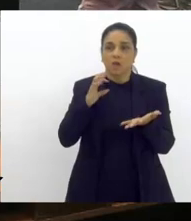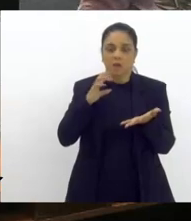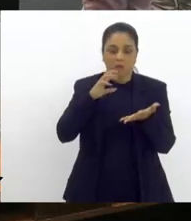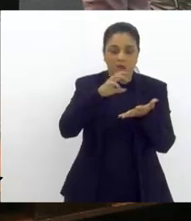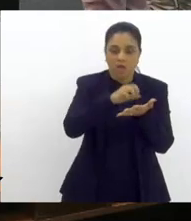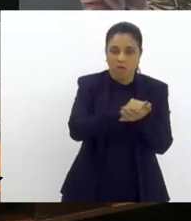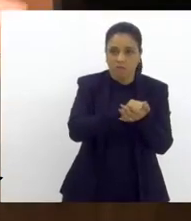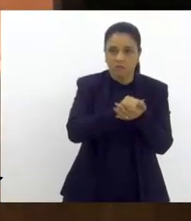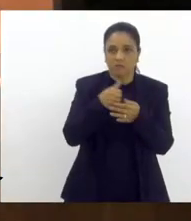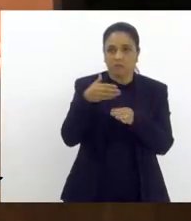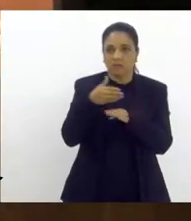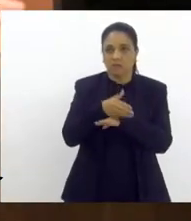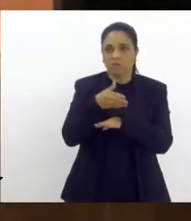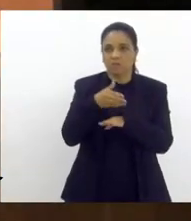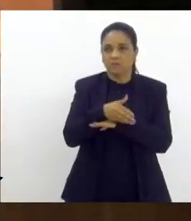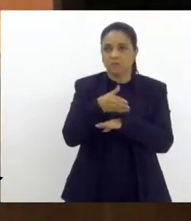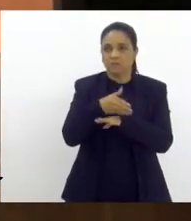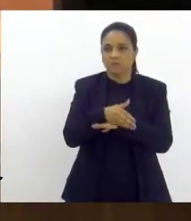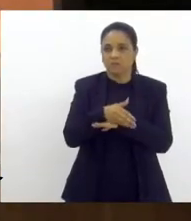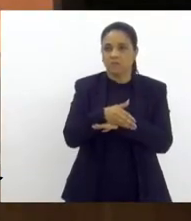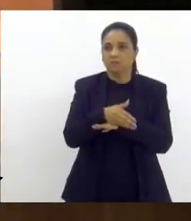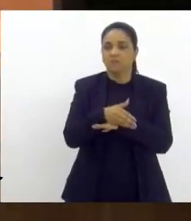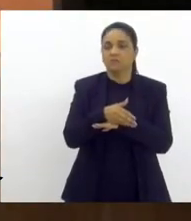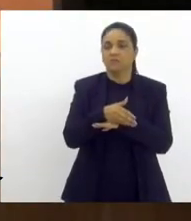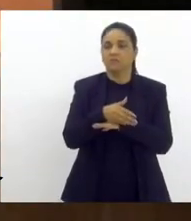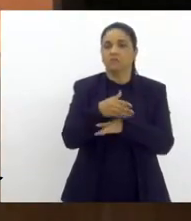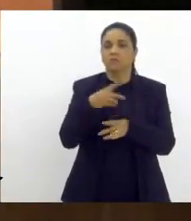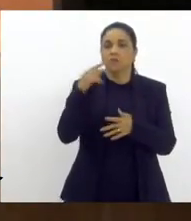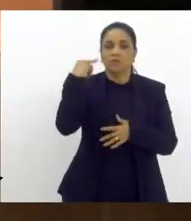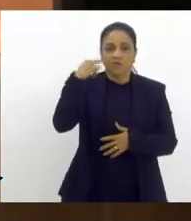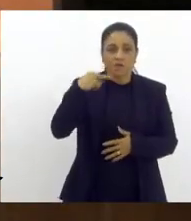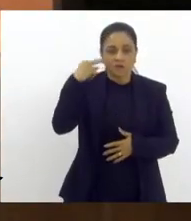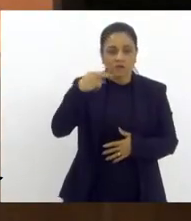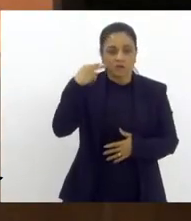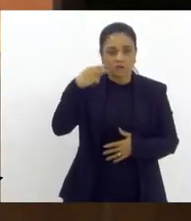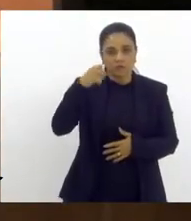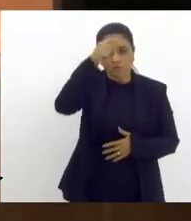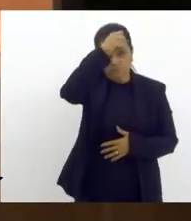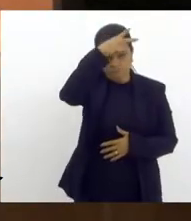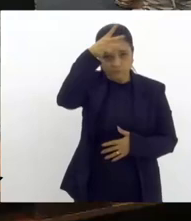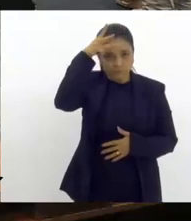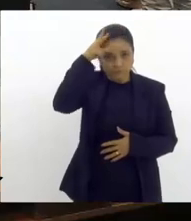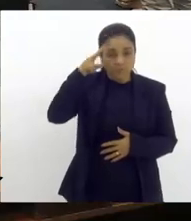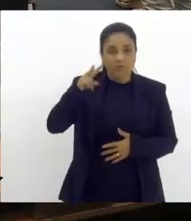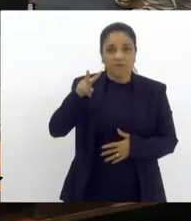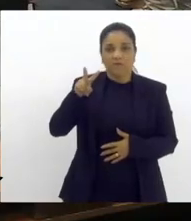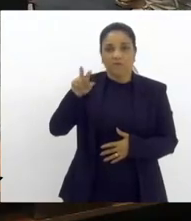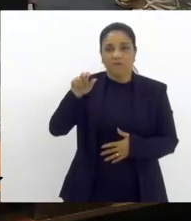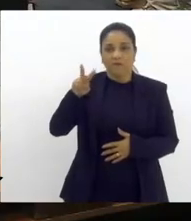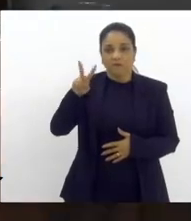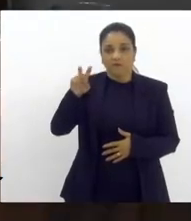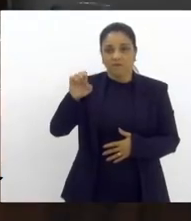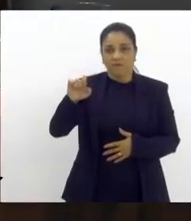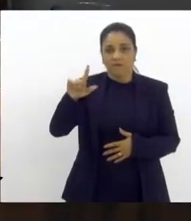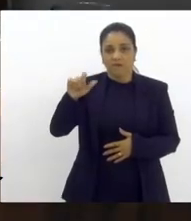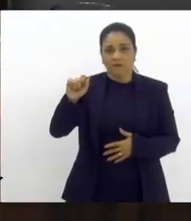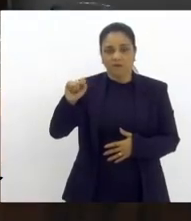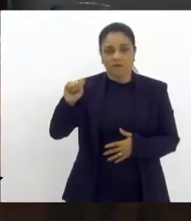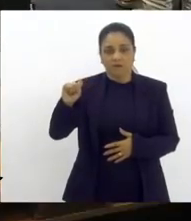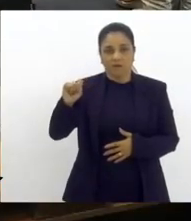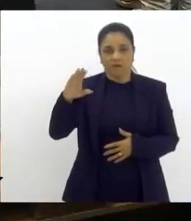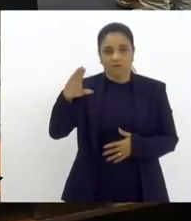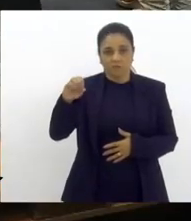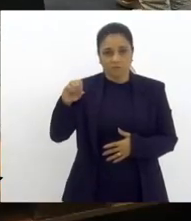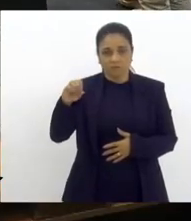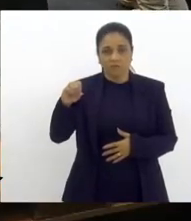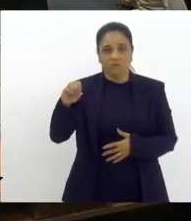Rapaz o cara tá descontrolando registrar a presença do vereador Velasco do município de Niterói o rapaz está descontrolado aqui